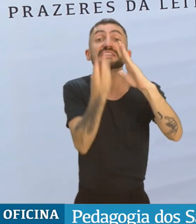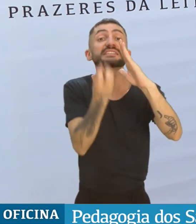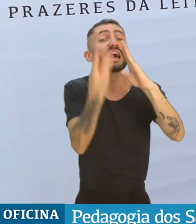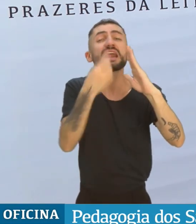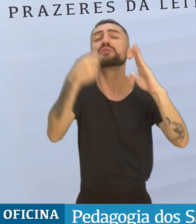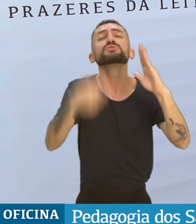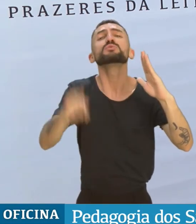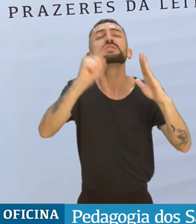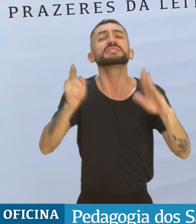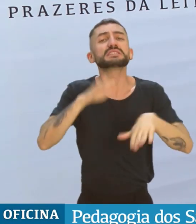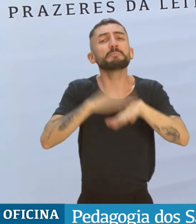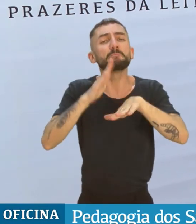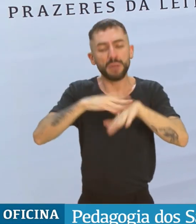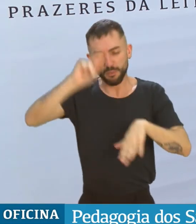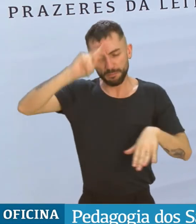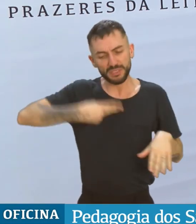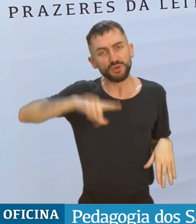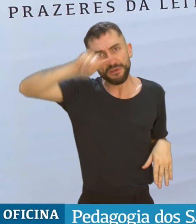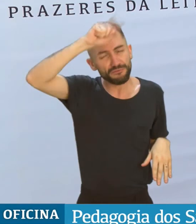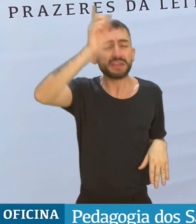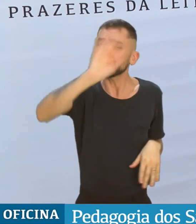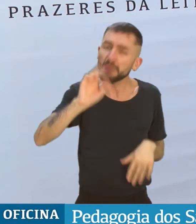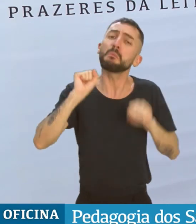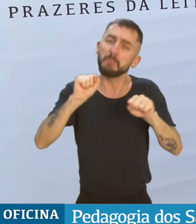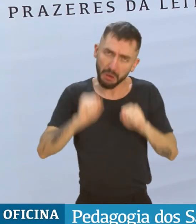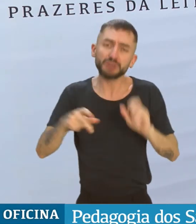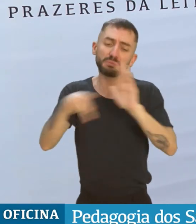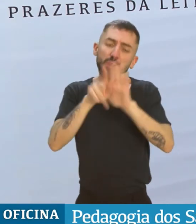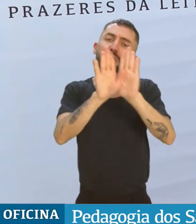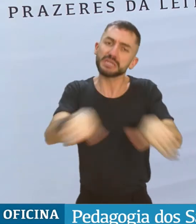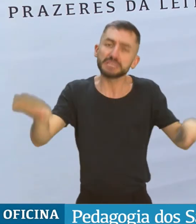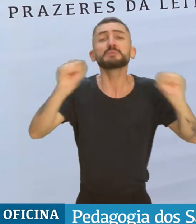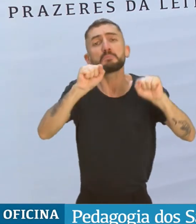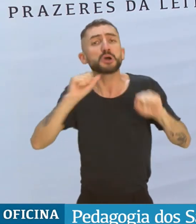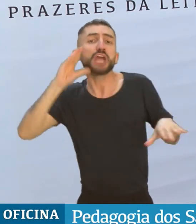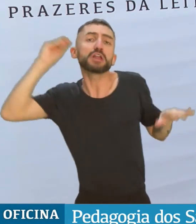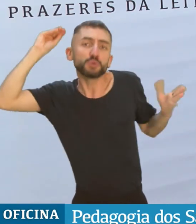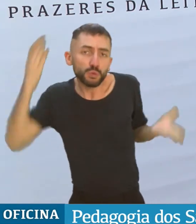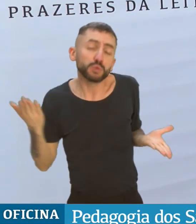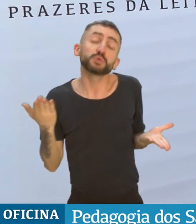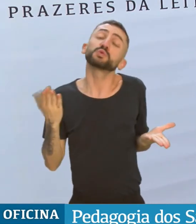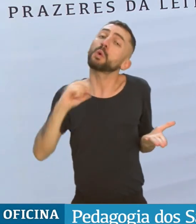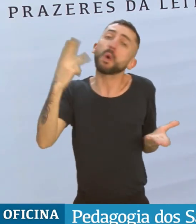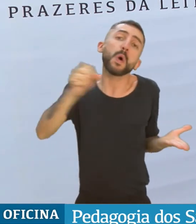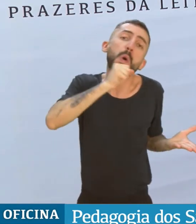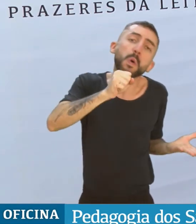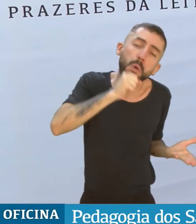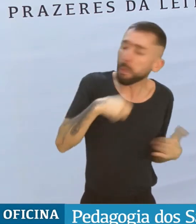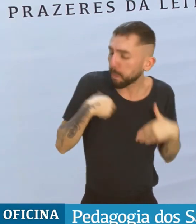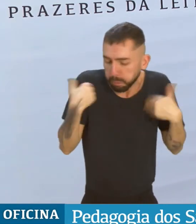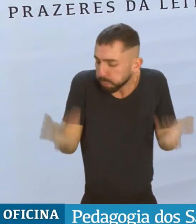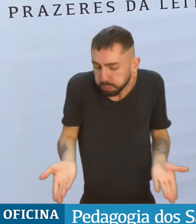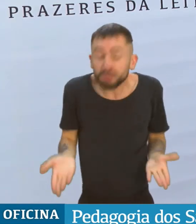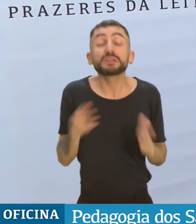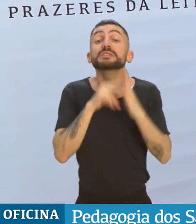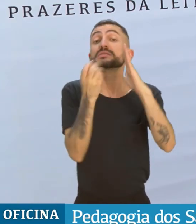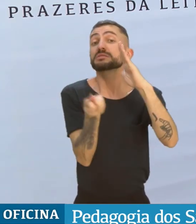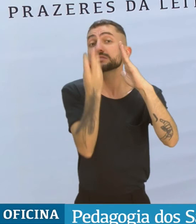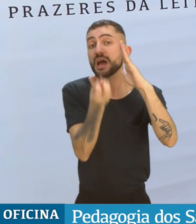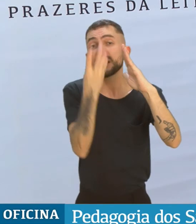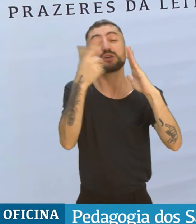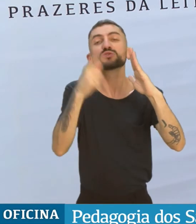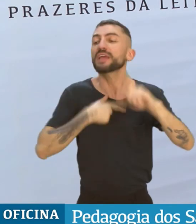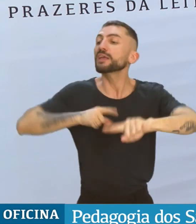ser autoral, pode ser infantil, pode ser para o adulto, pode ser para quem é mais velho. Ele não tem